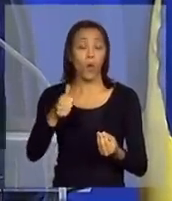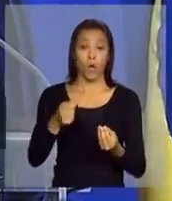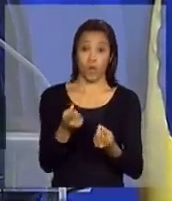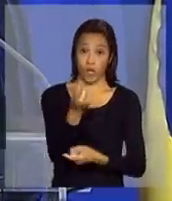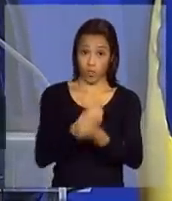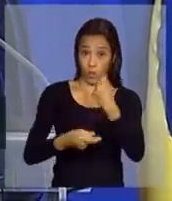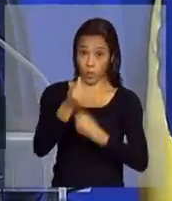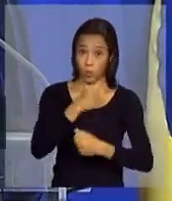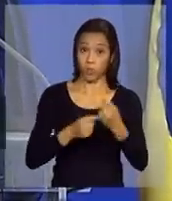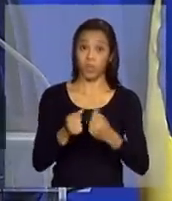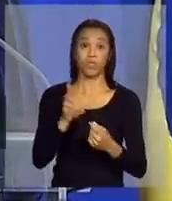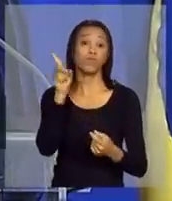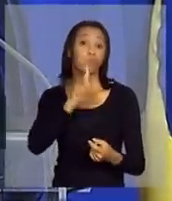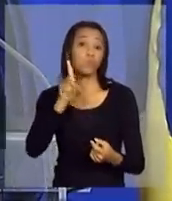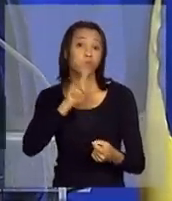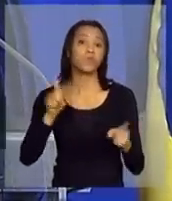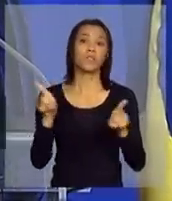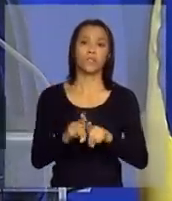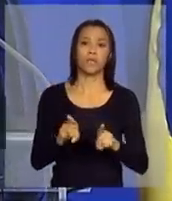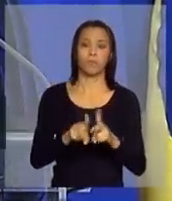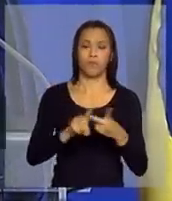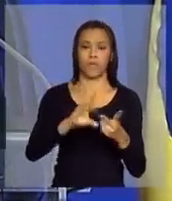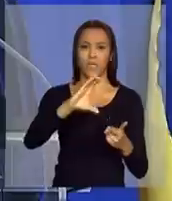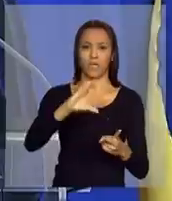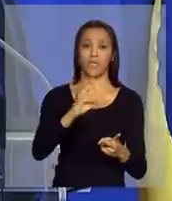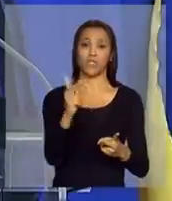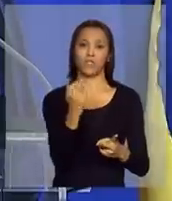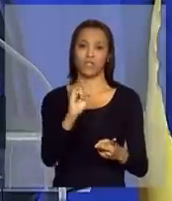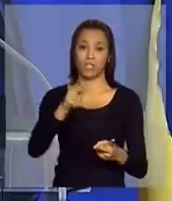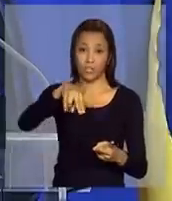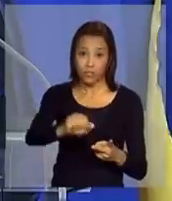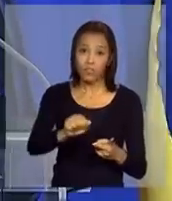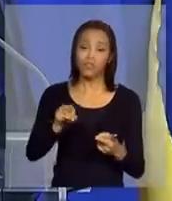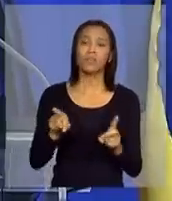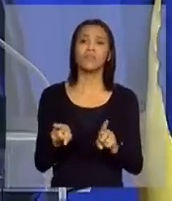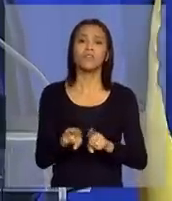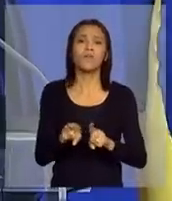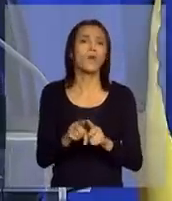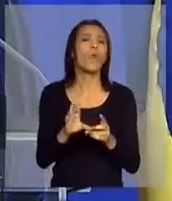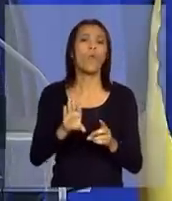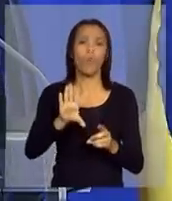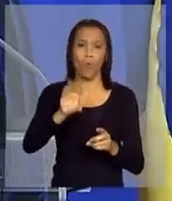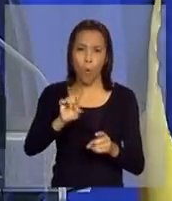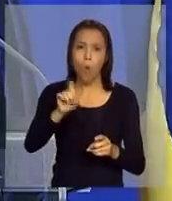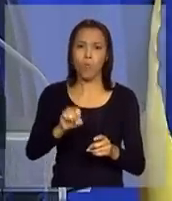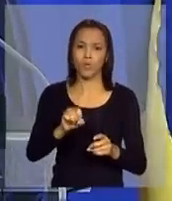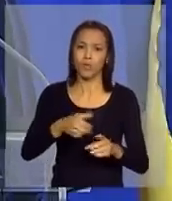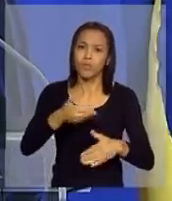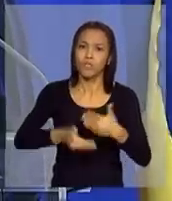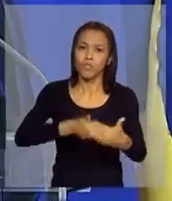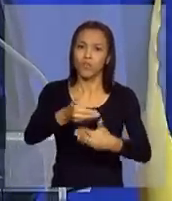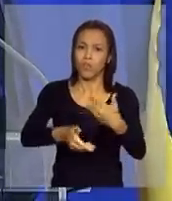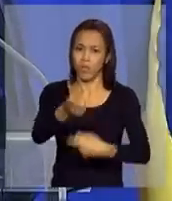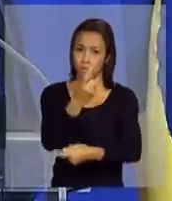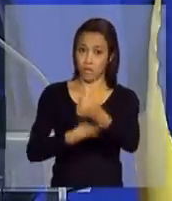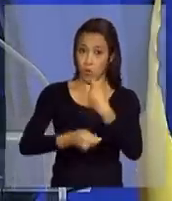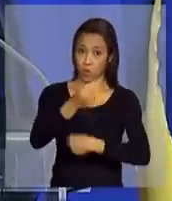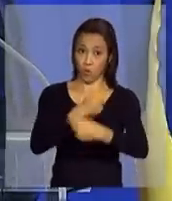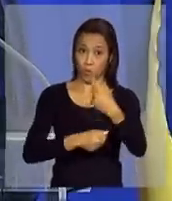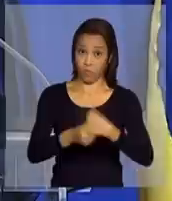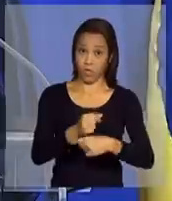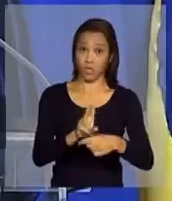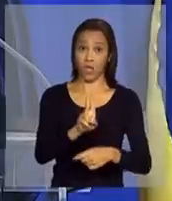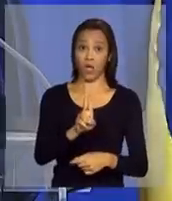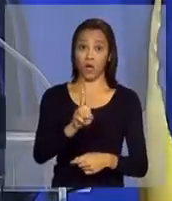americana, chinesa, e também a própria evolução da situação econômica da União Europeia,